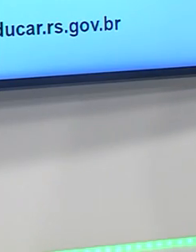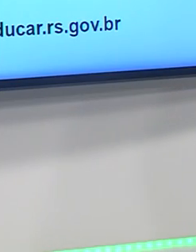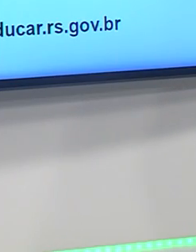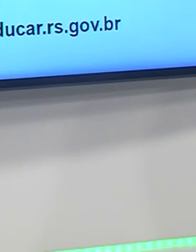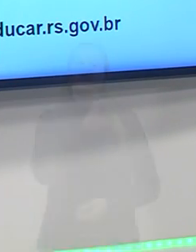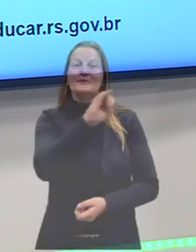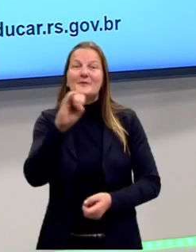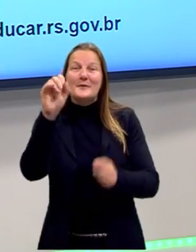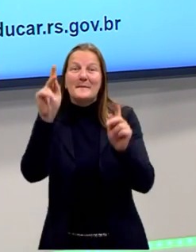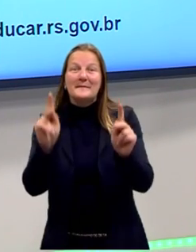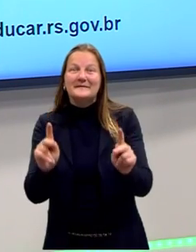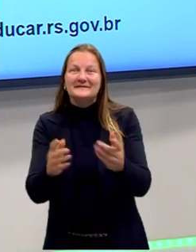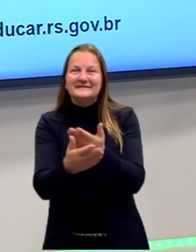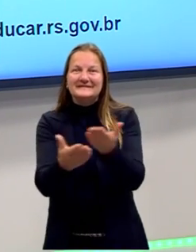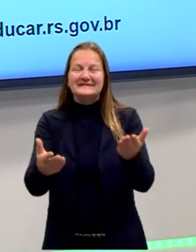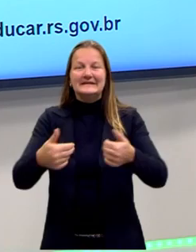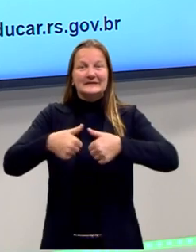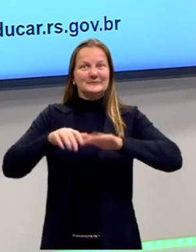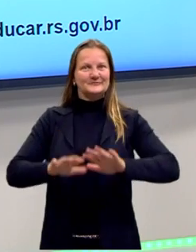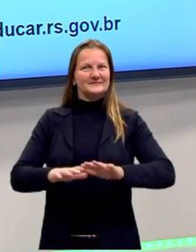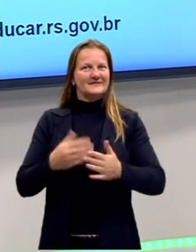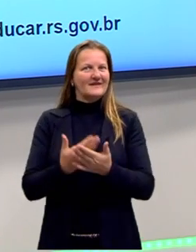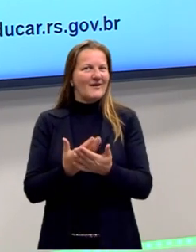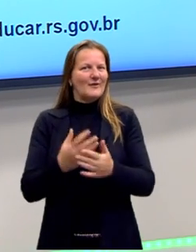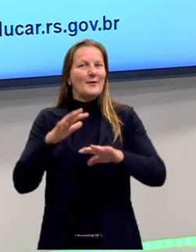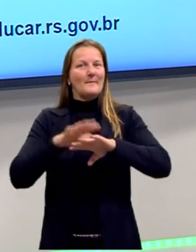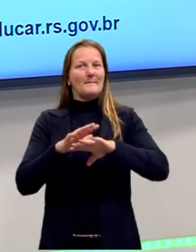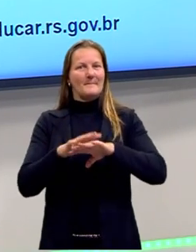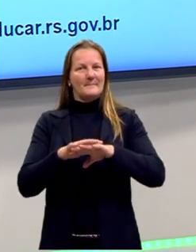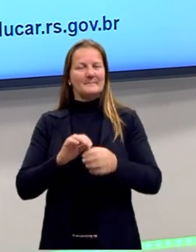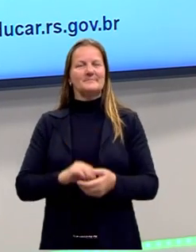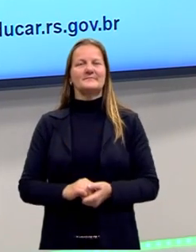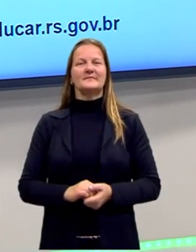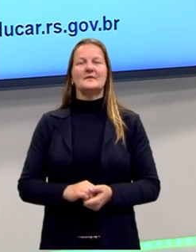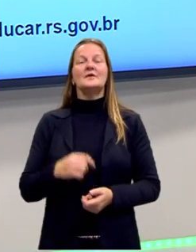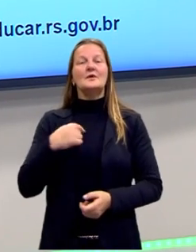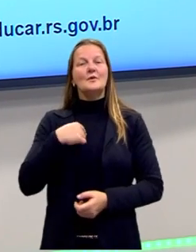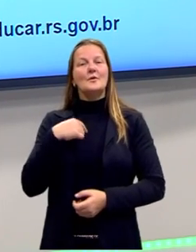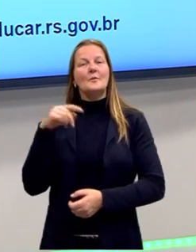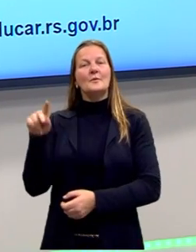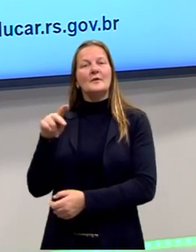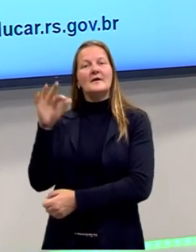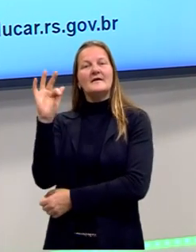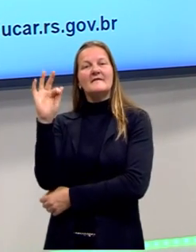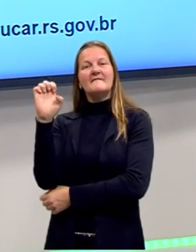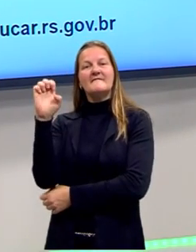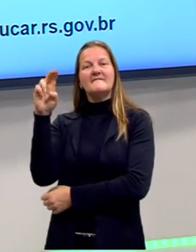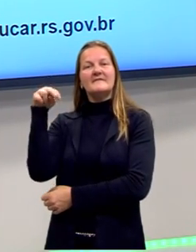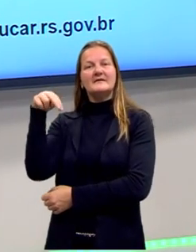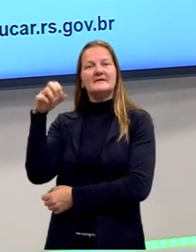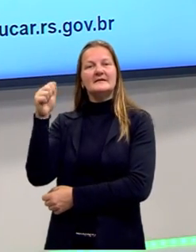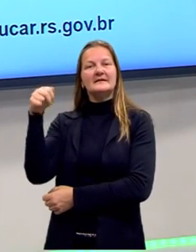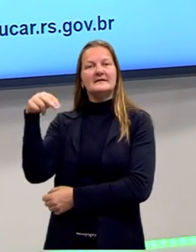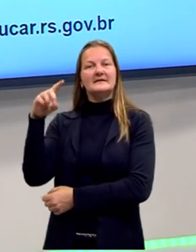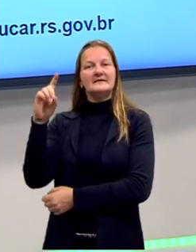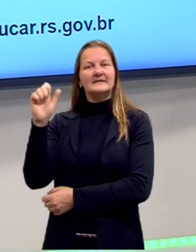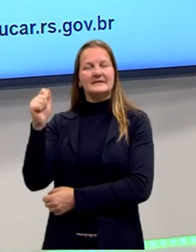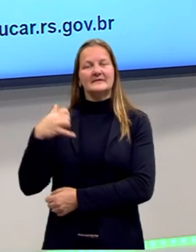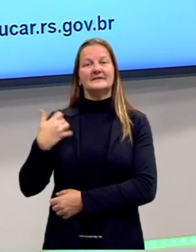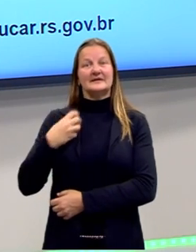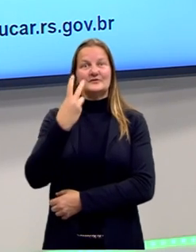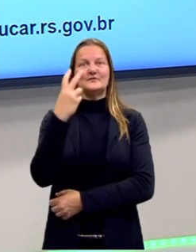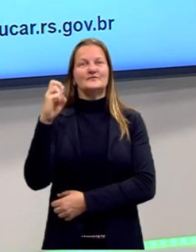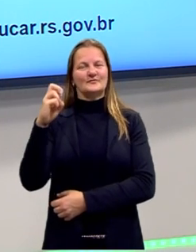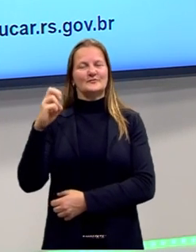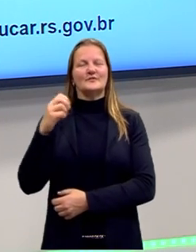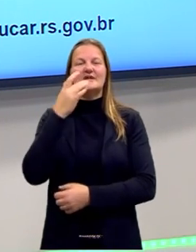oi pessoas estamos aqui para mais uma aula de matemática eu sou professora Fernanda tenho 25